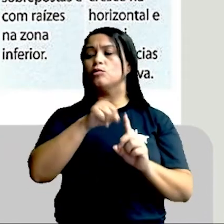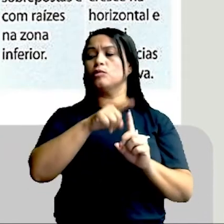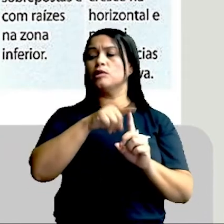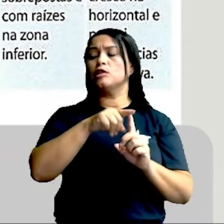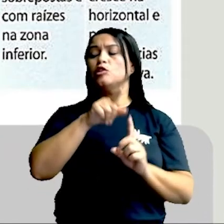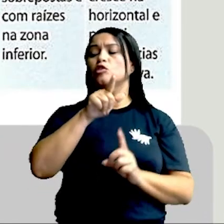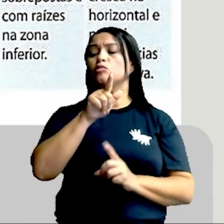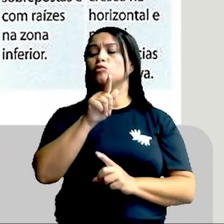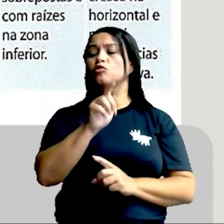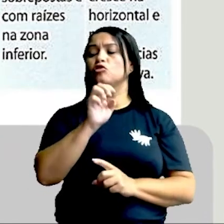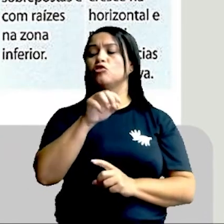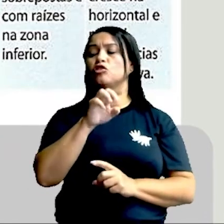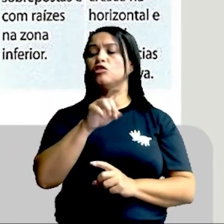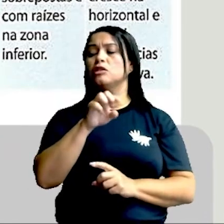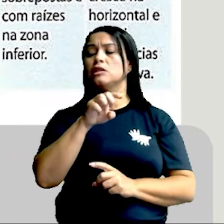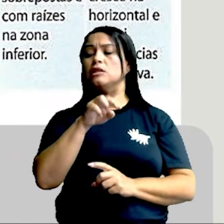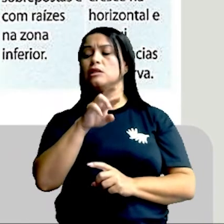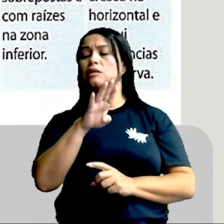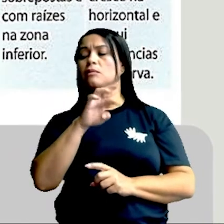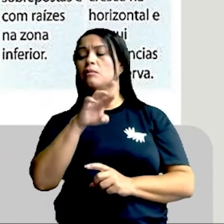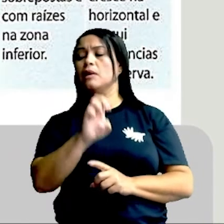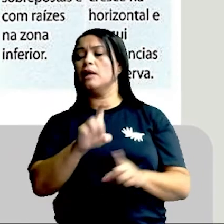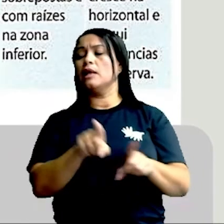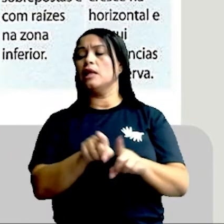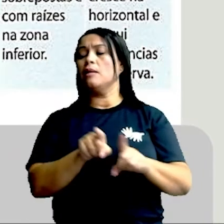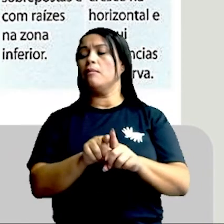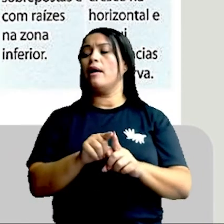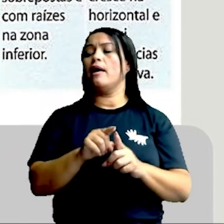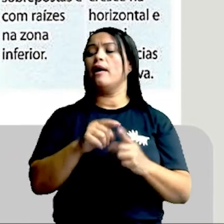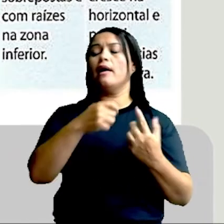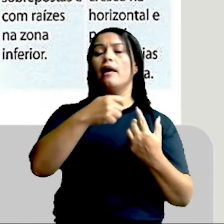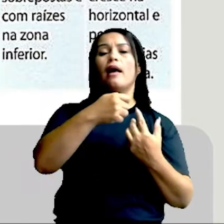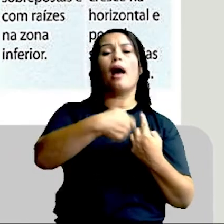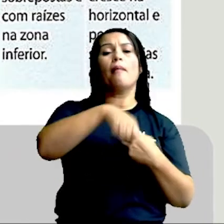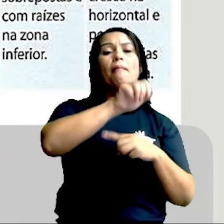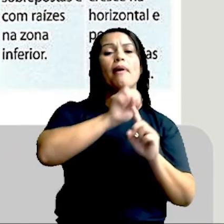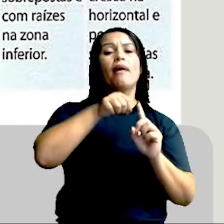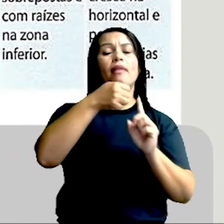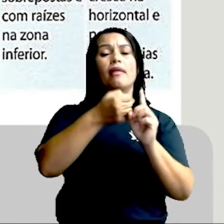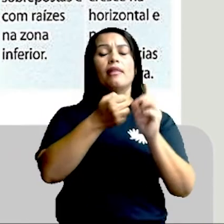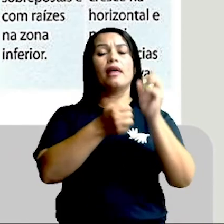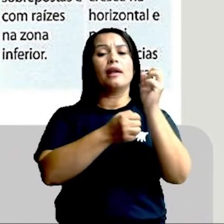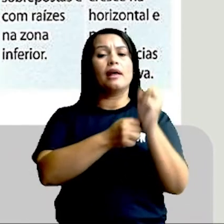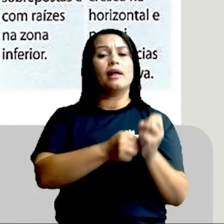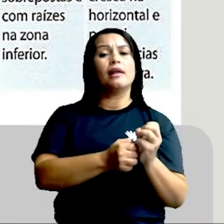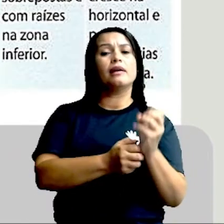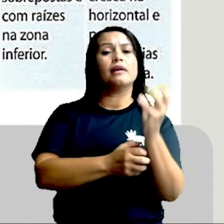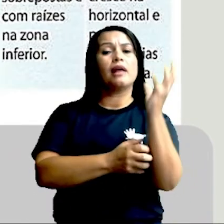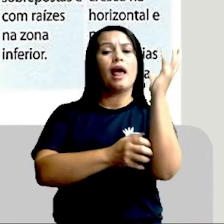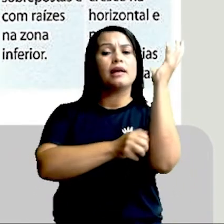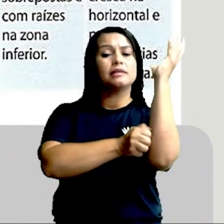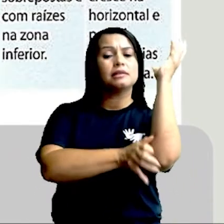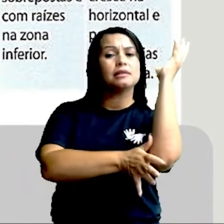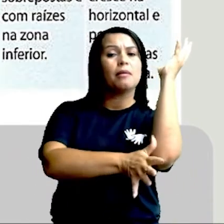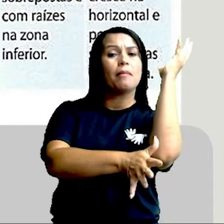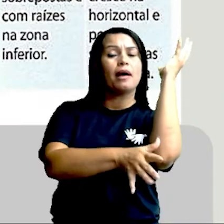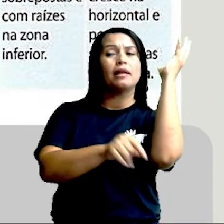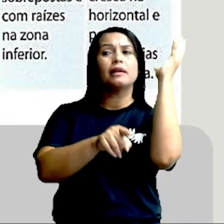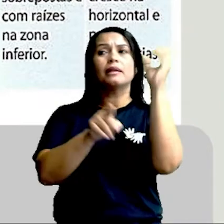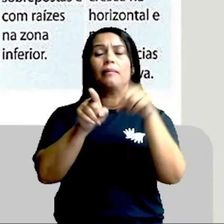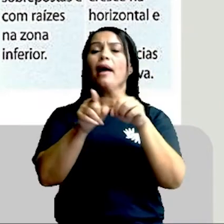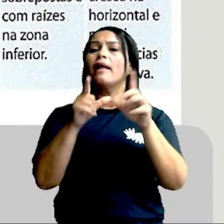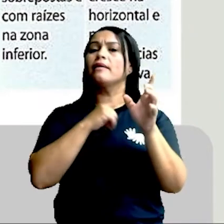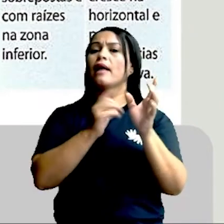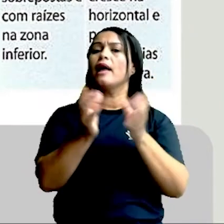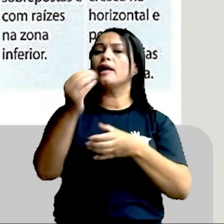ou a bananeira, em que ele é escamoso, com forma alongada, cresce na horizontal e possui substâncias de reserva, assim